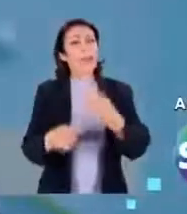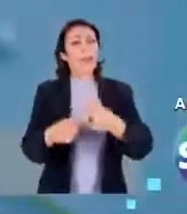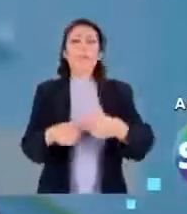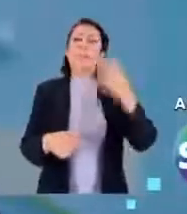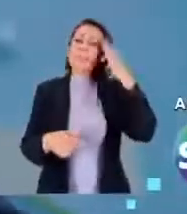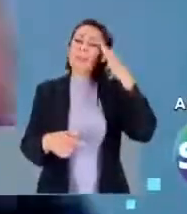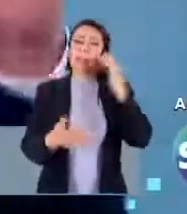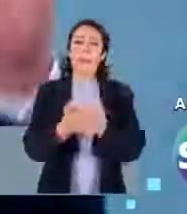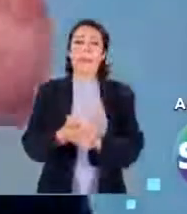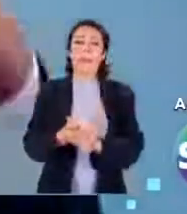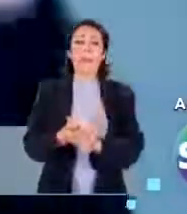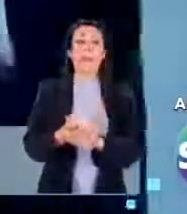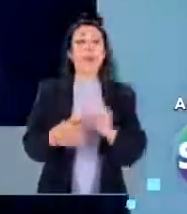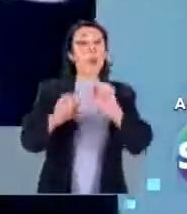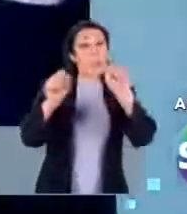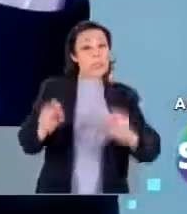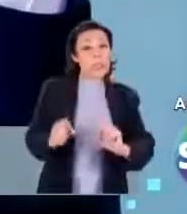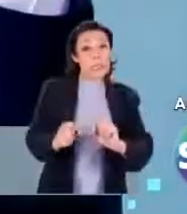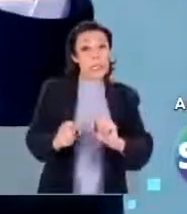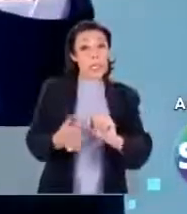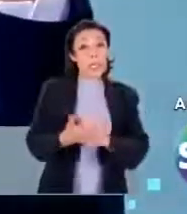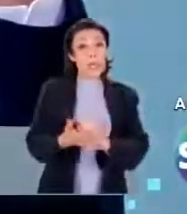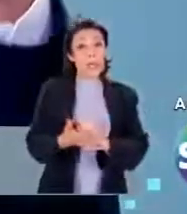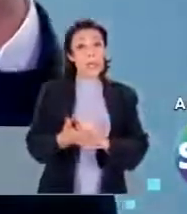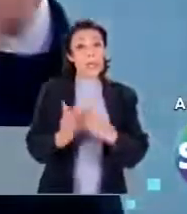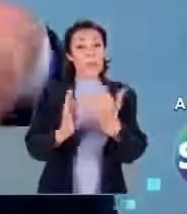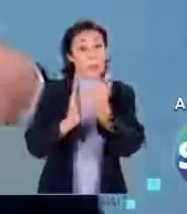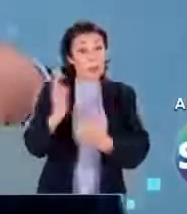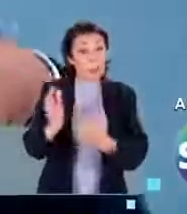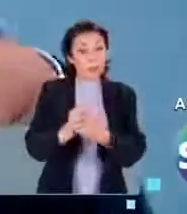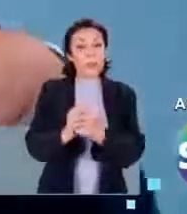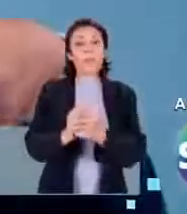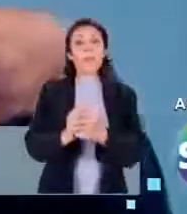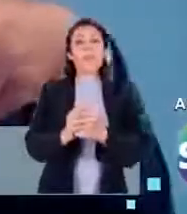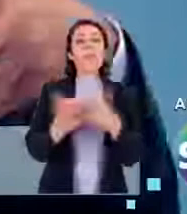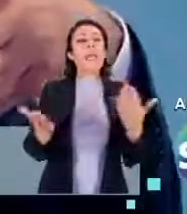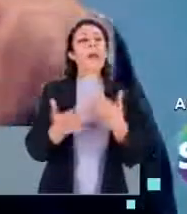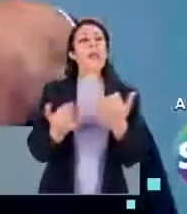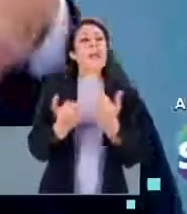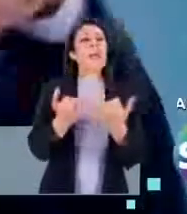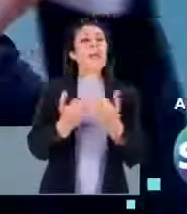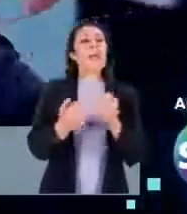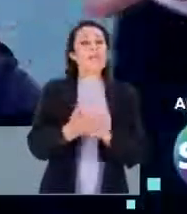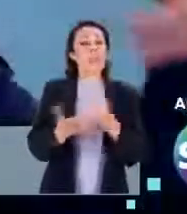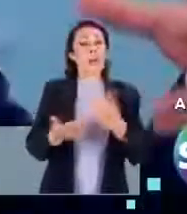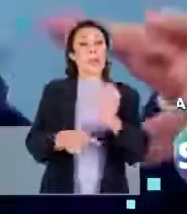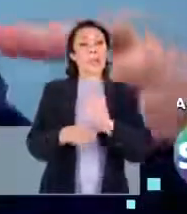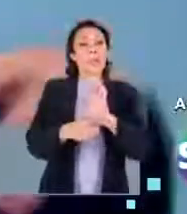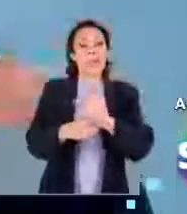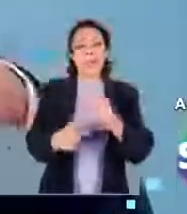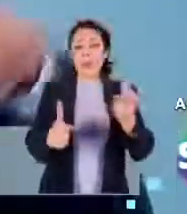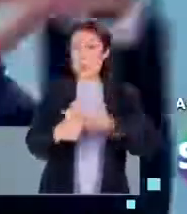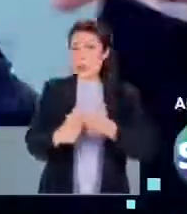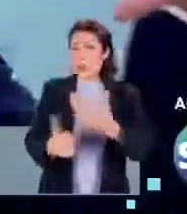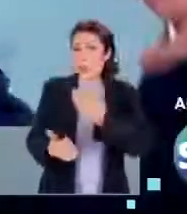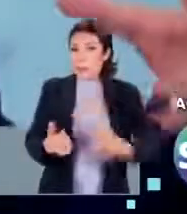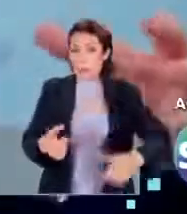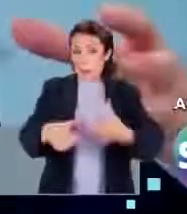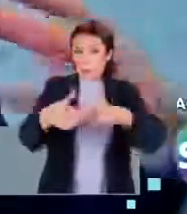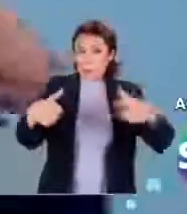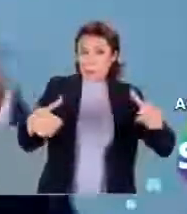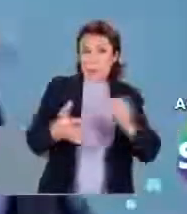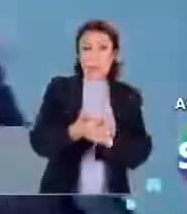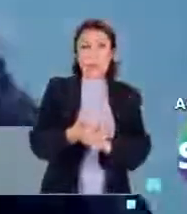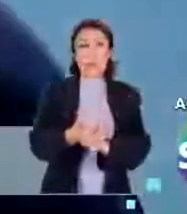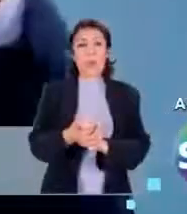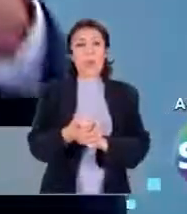transformou o nosso país no Paraíso Fiscal dos Super ricos e como o Estado está inchando a dívida pública explodiu a um buraco da Previdência